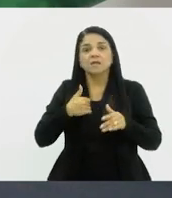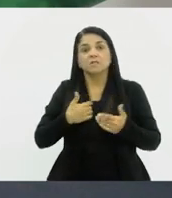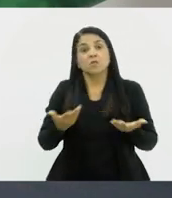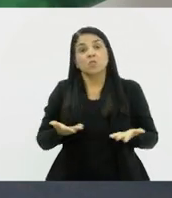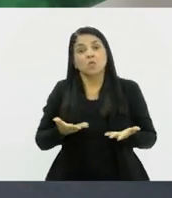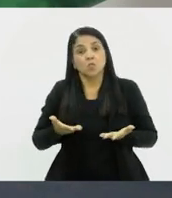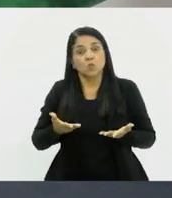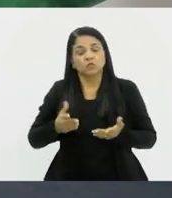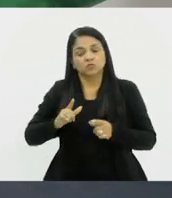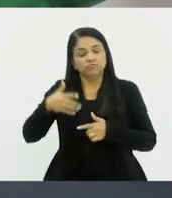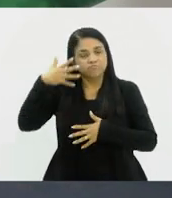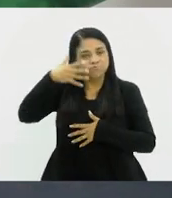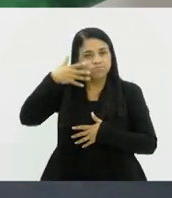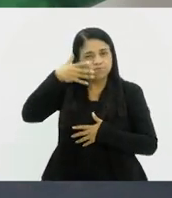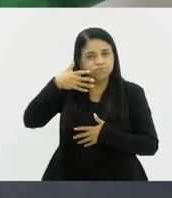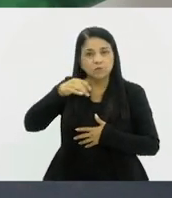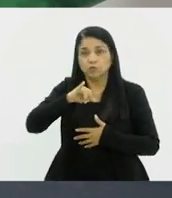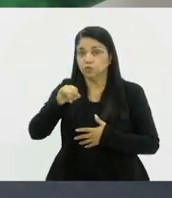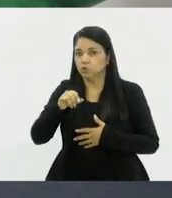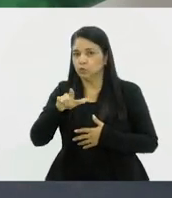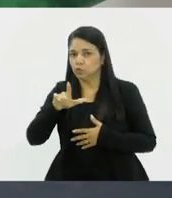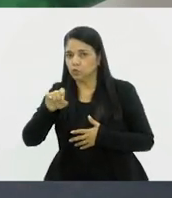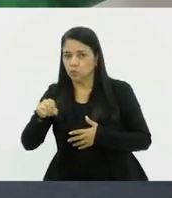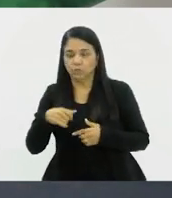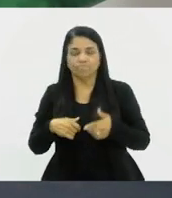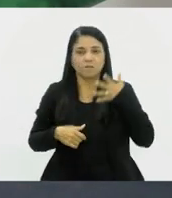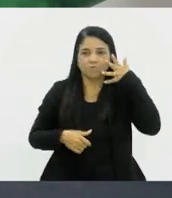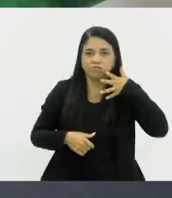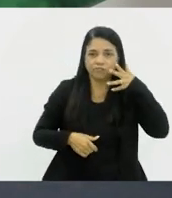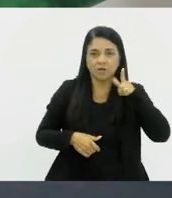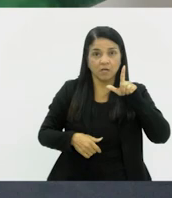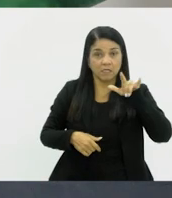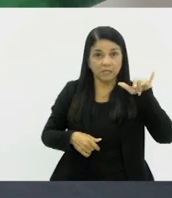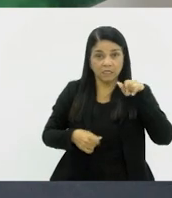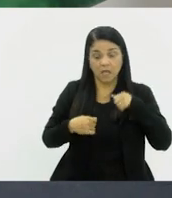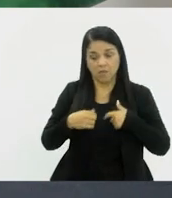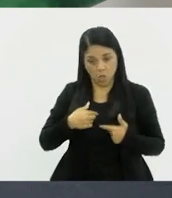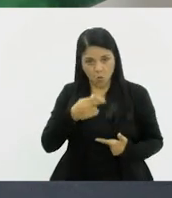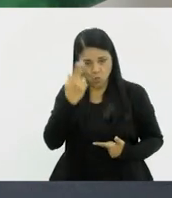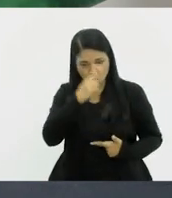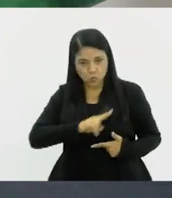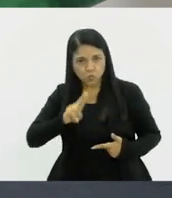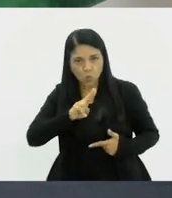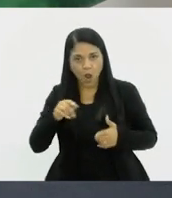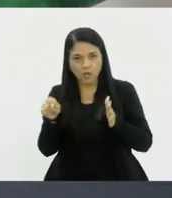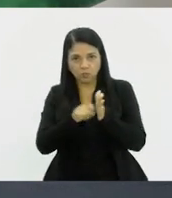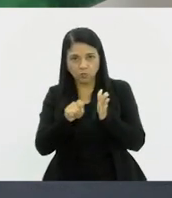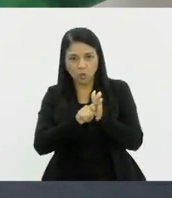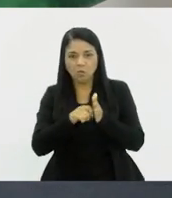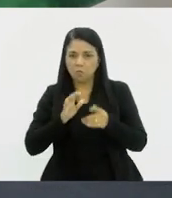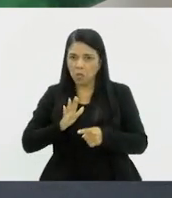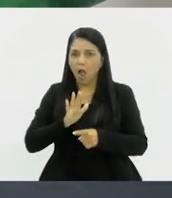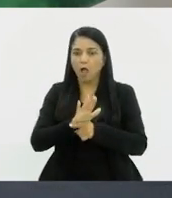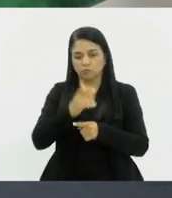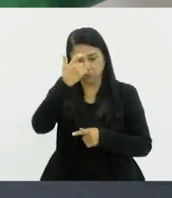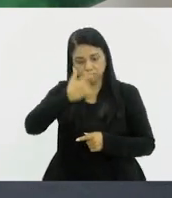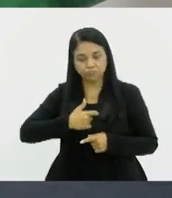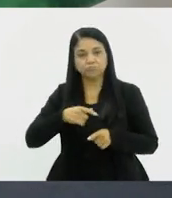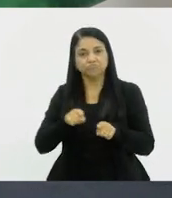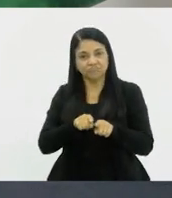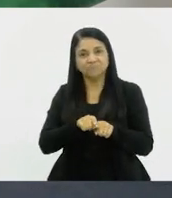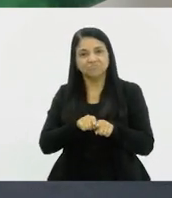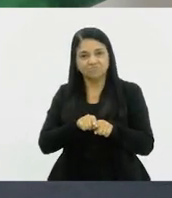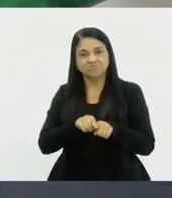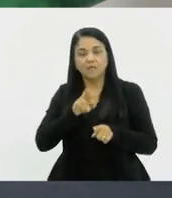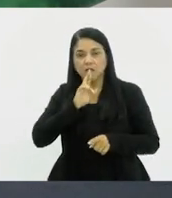da fala do Júlio e da Lília eu vou falar aqui Como usuário de drogas Eu acho que eu posso eh eh colaborar muito mais para